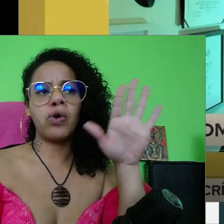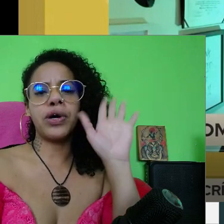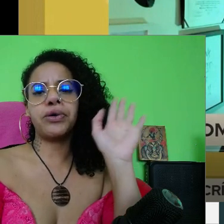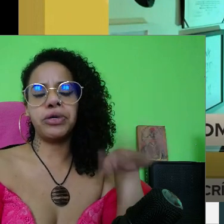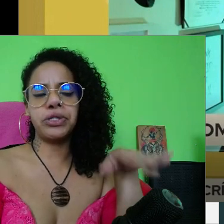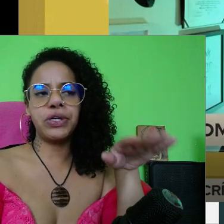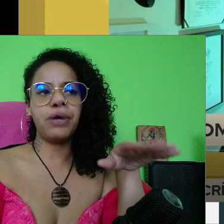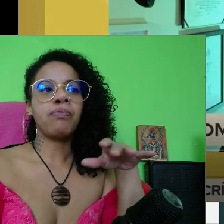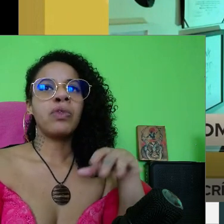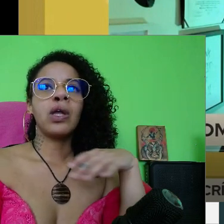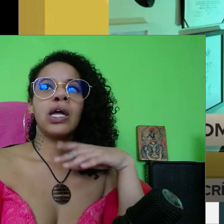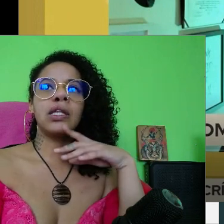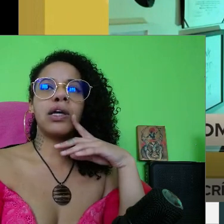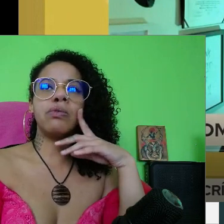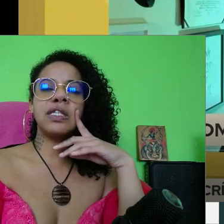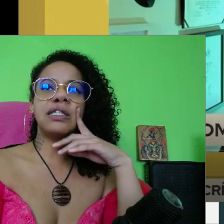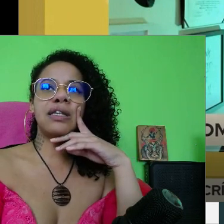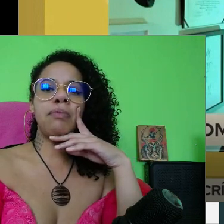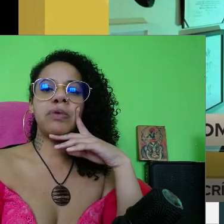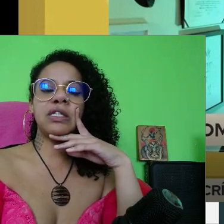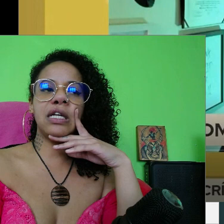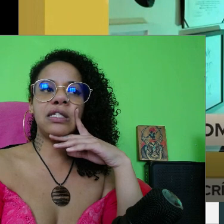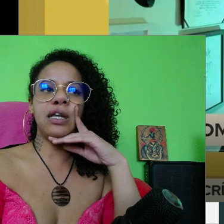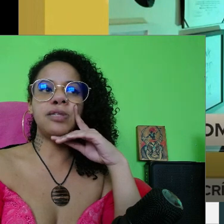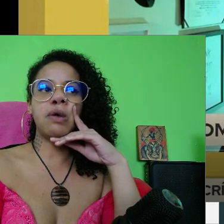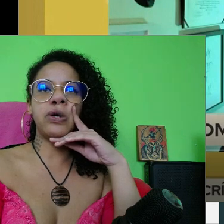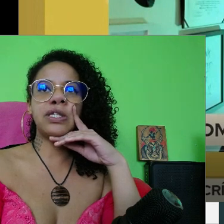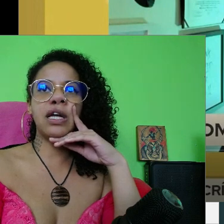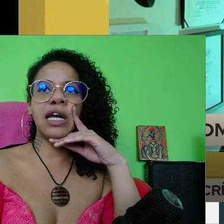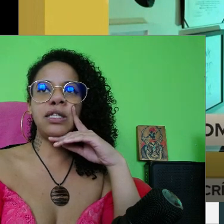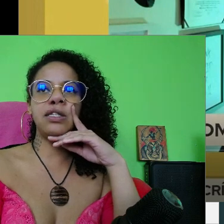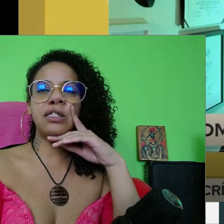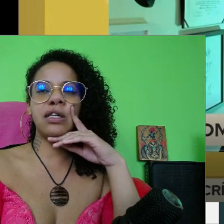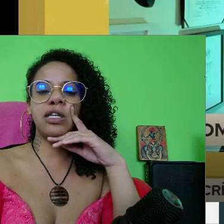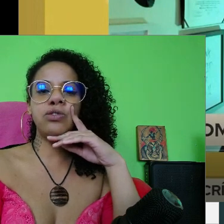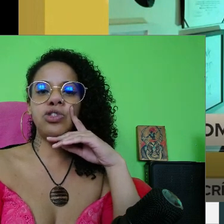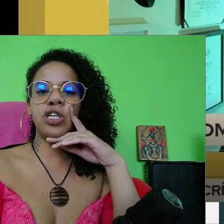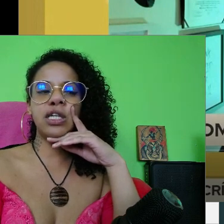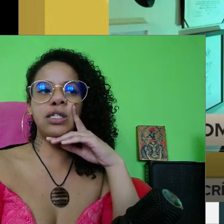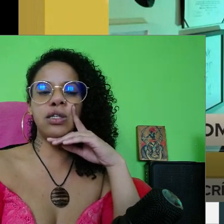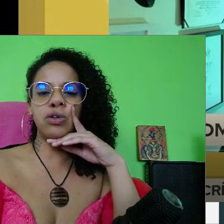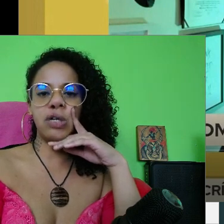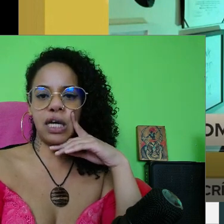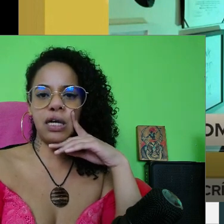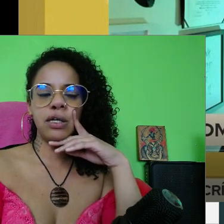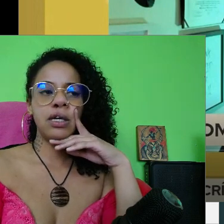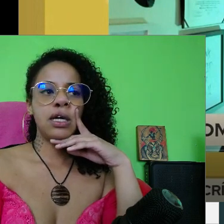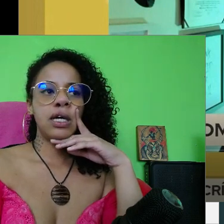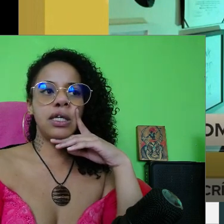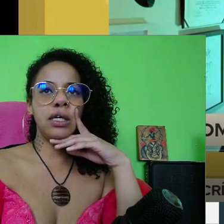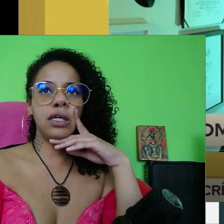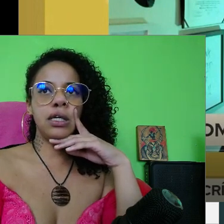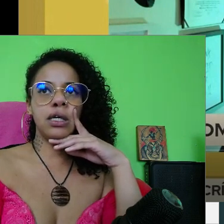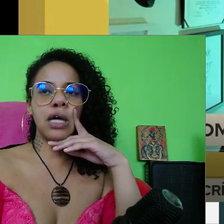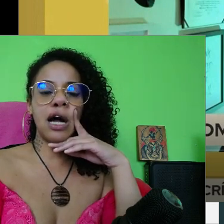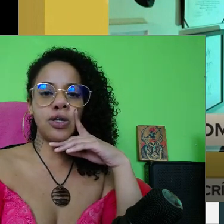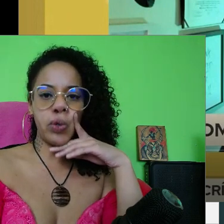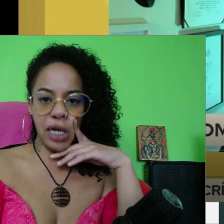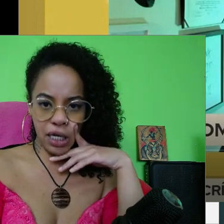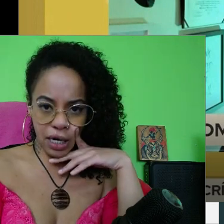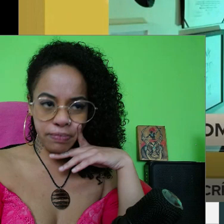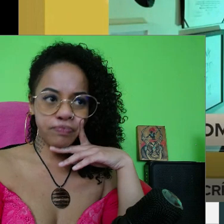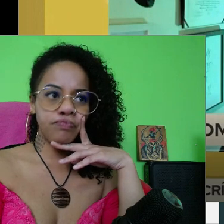qualquer coisa né então esse semi-presidencialismo mostra grátis está desde o dia que Ciro Nogueira e